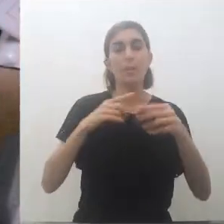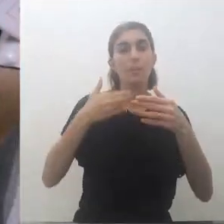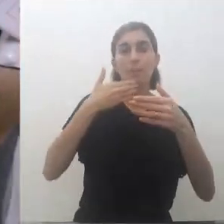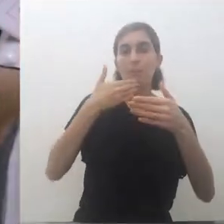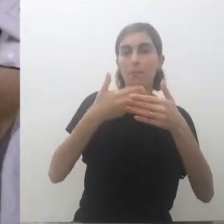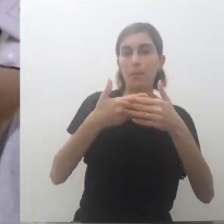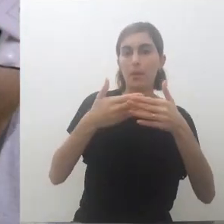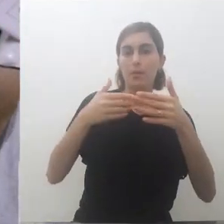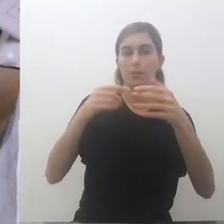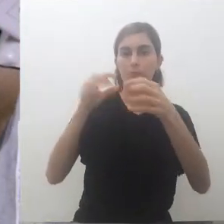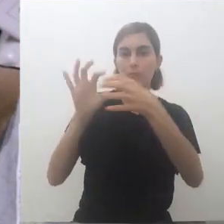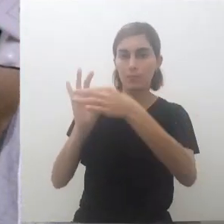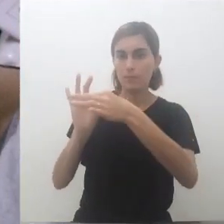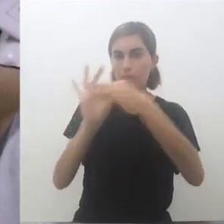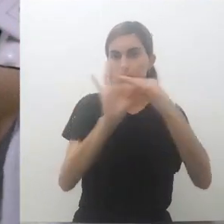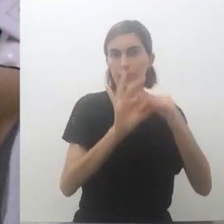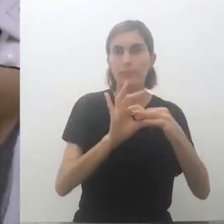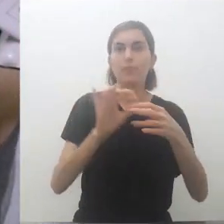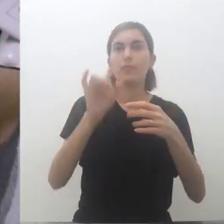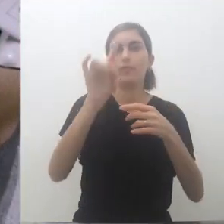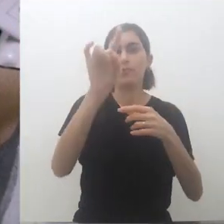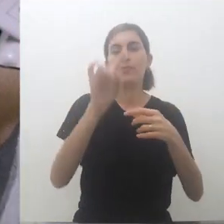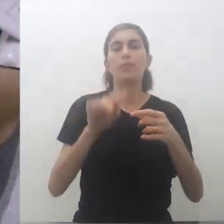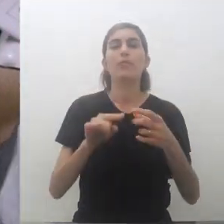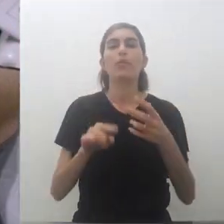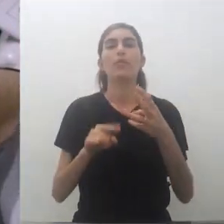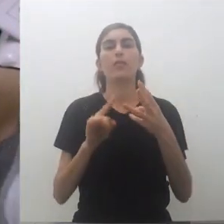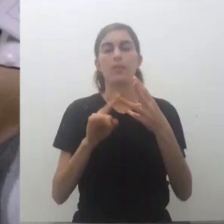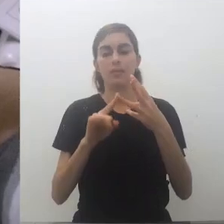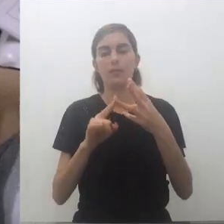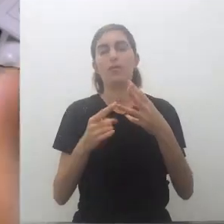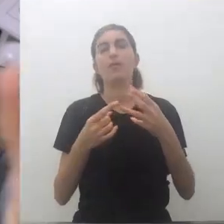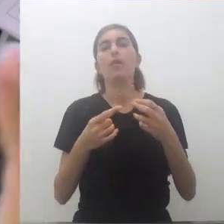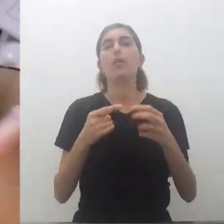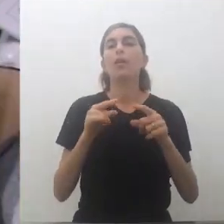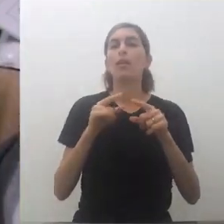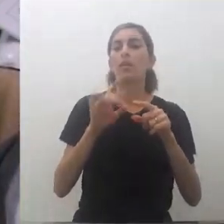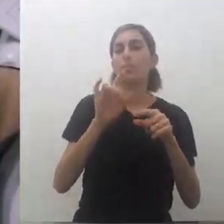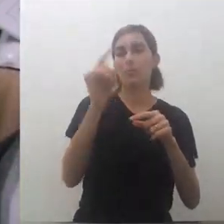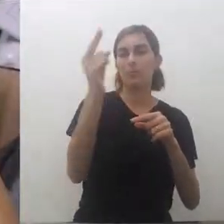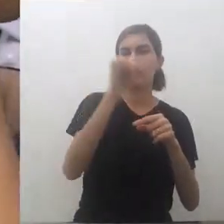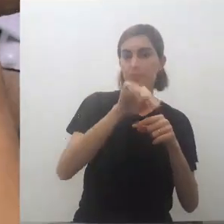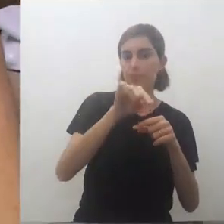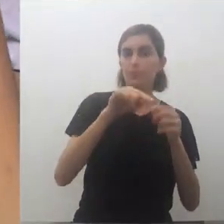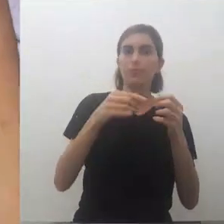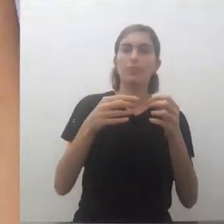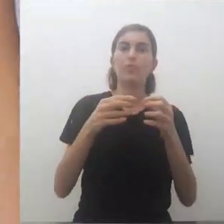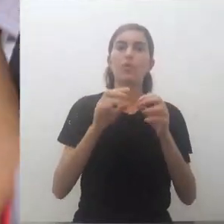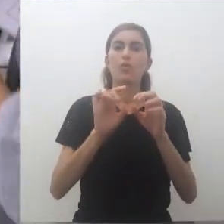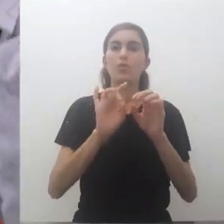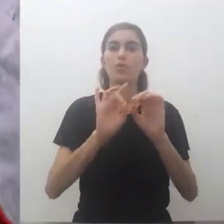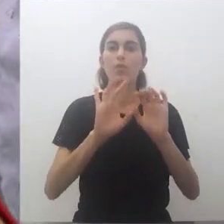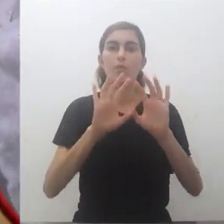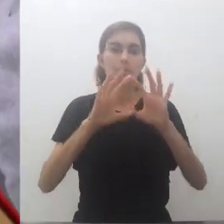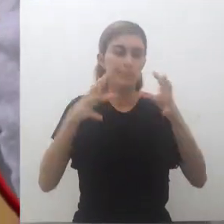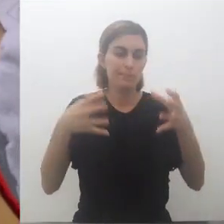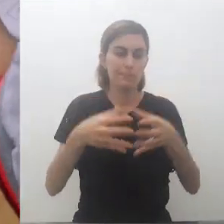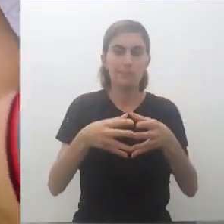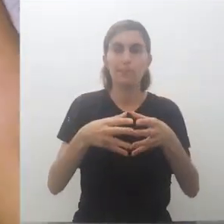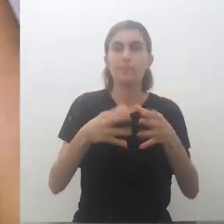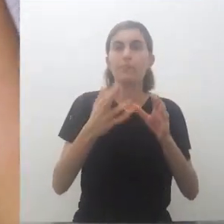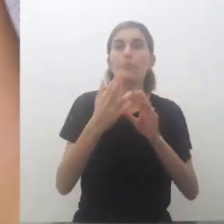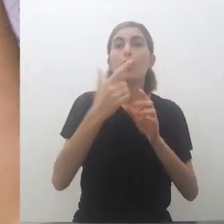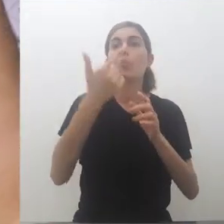mas eles se tornam quase que uma coisa só, fechada. Enquanto nessa